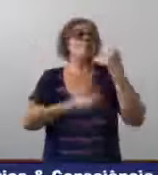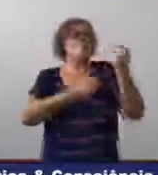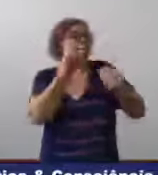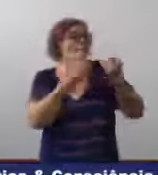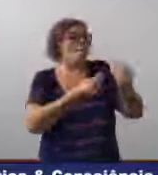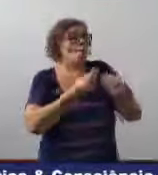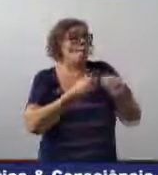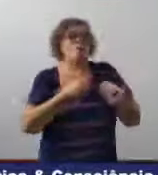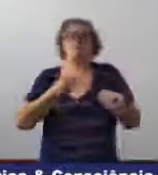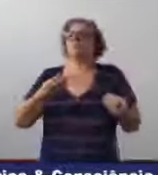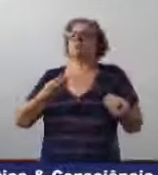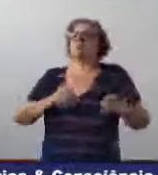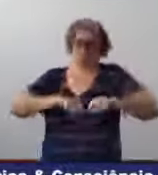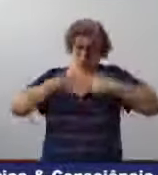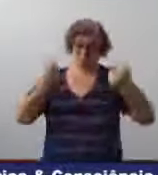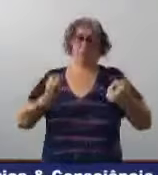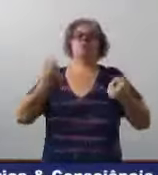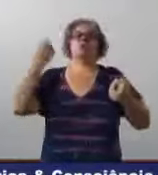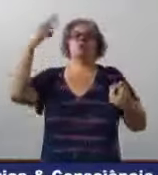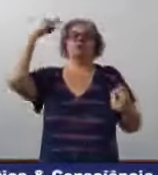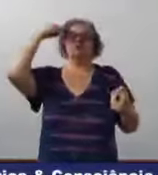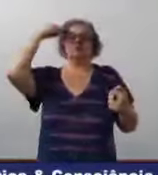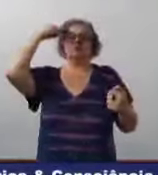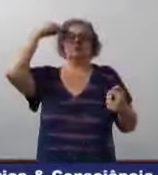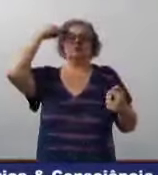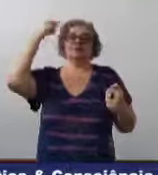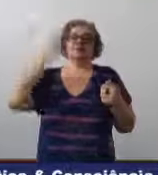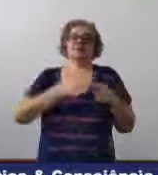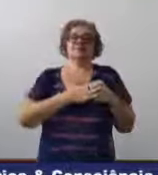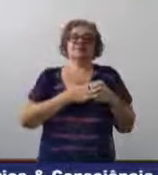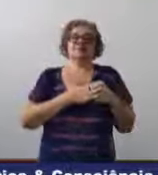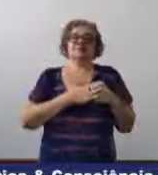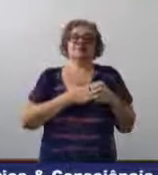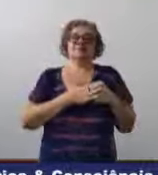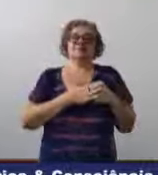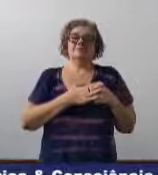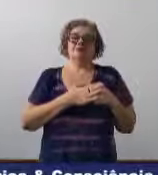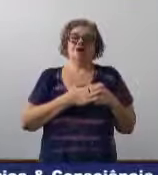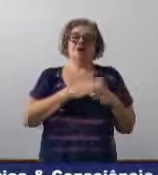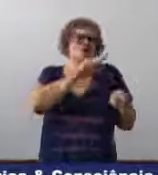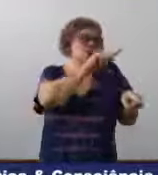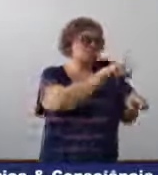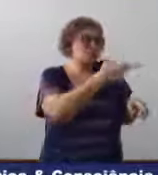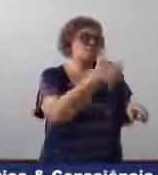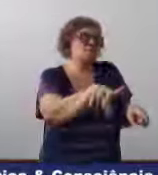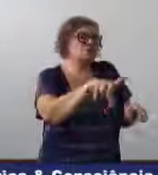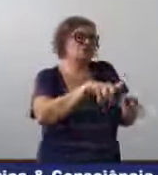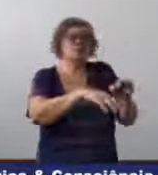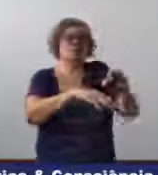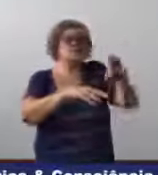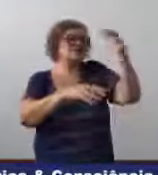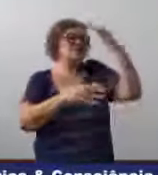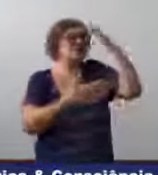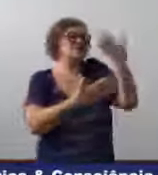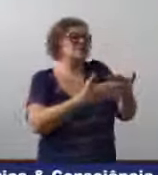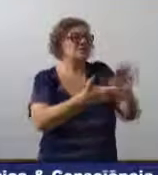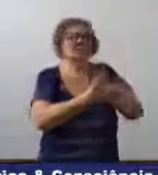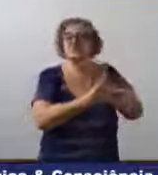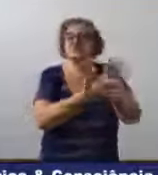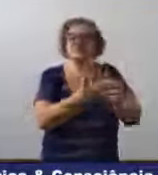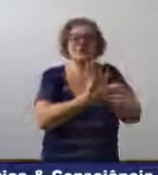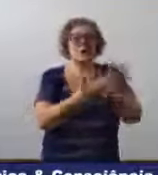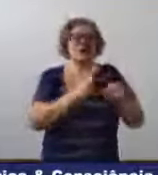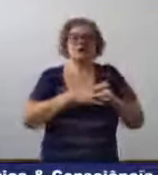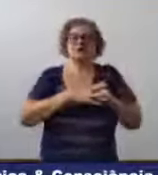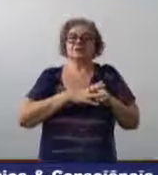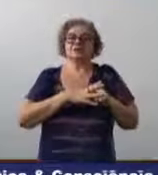você consegue fazer isso e eu não consigo? E ele responde: você não consegue porque não acredita. Porque nos venderam